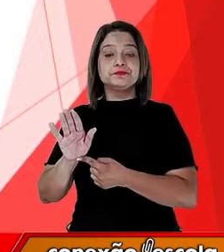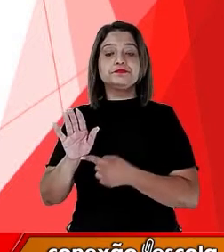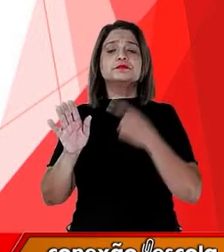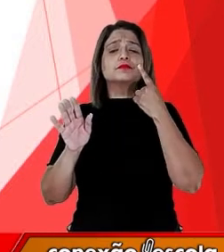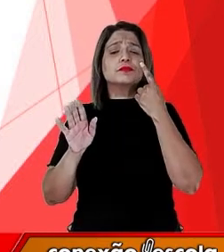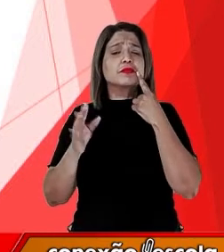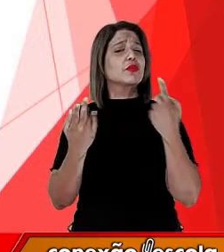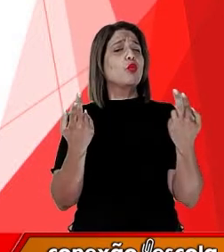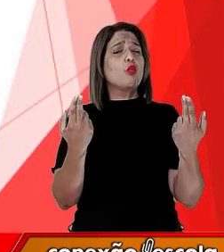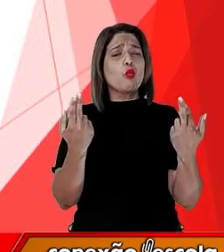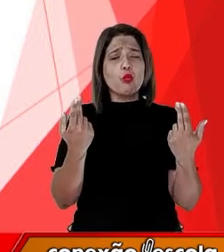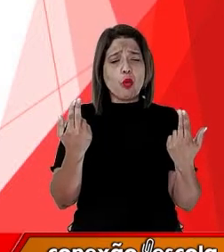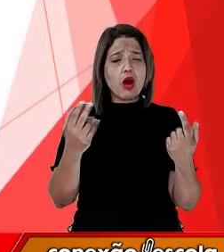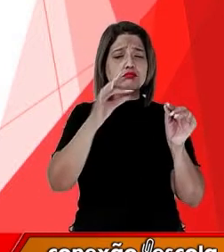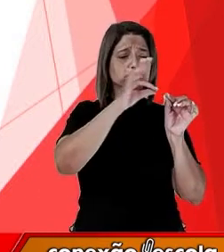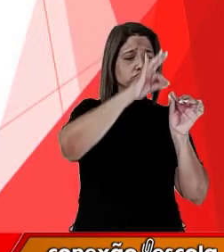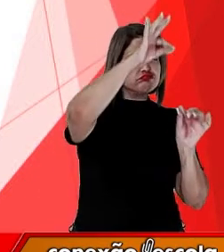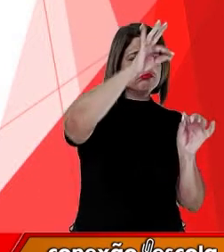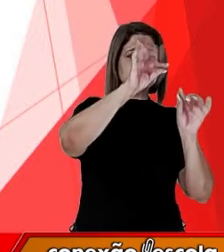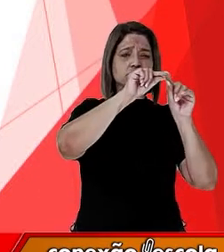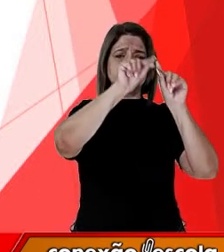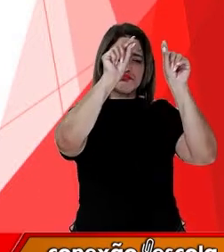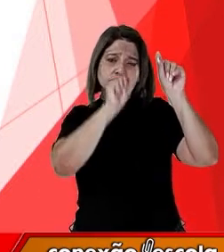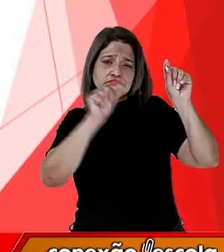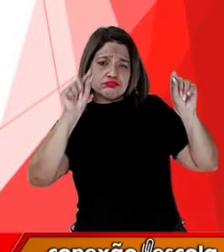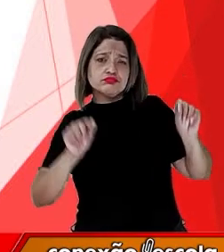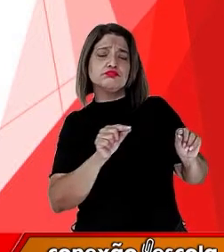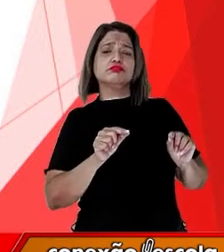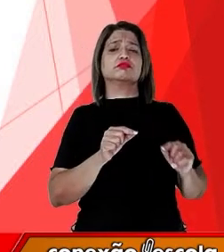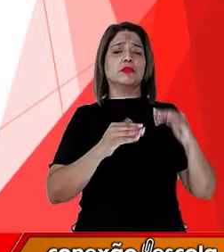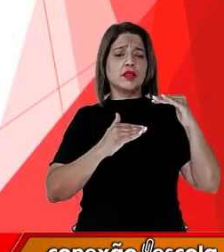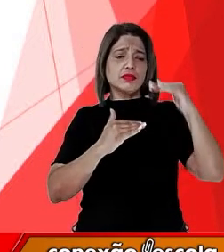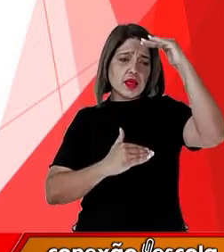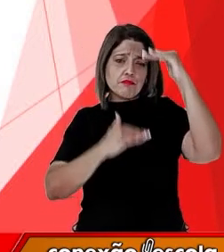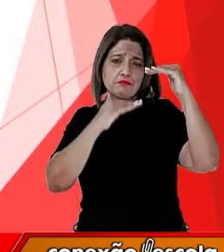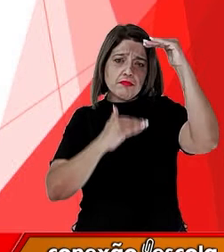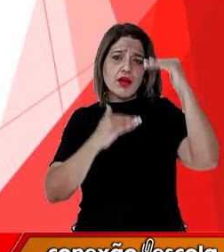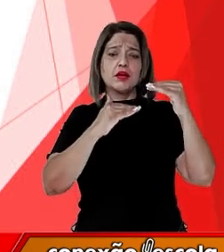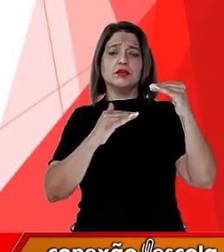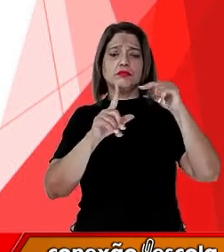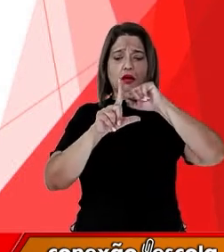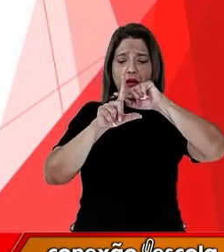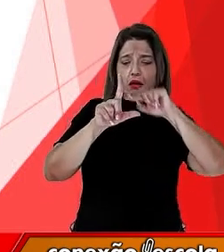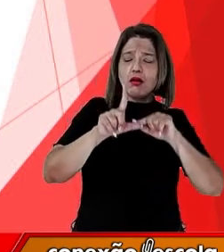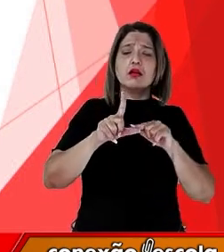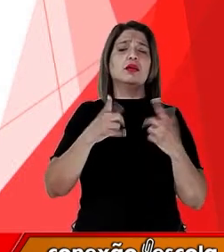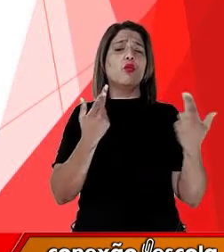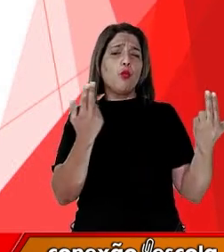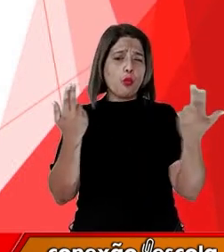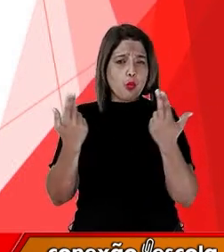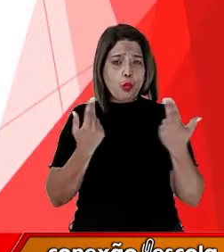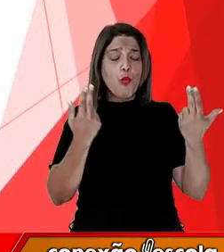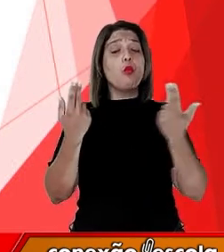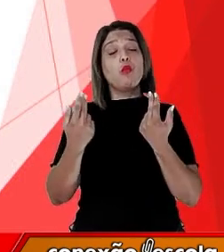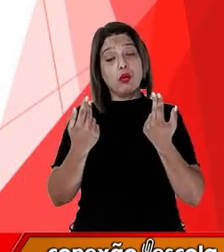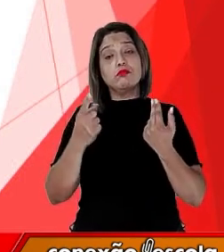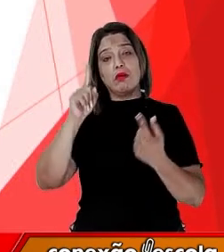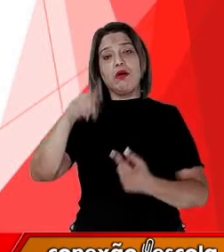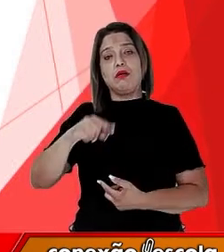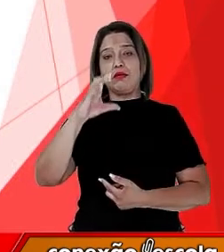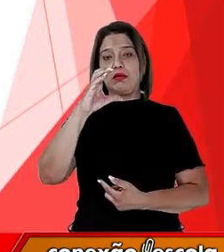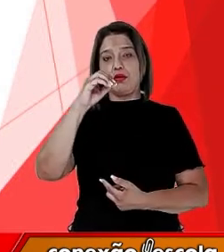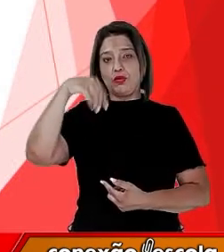têm as mesmas propriedades, os mesmos tamanhos, os mesmos ângulos, ou seja, elas são congruentes.